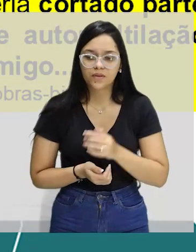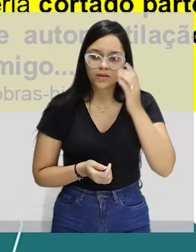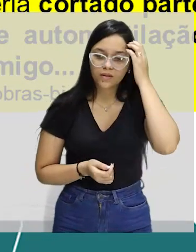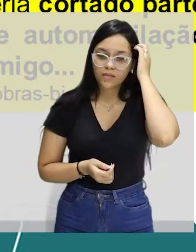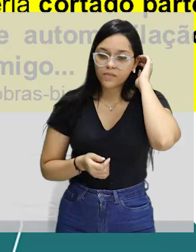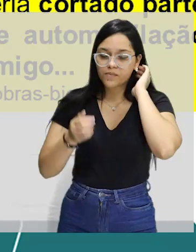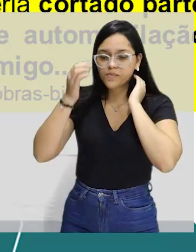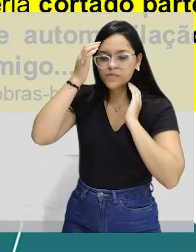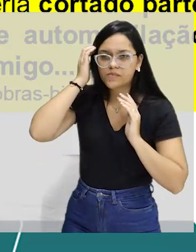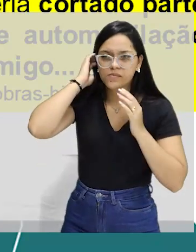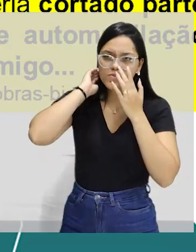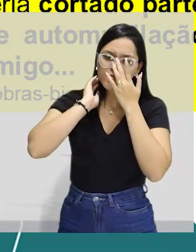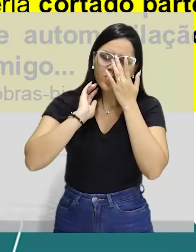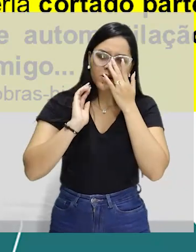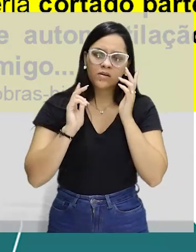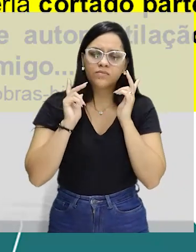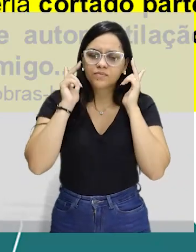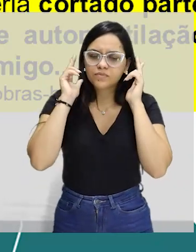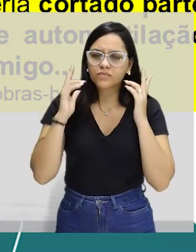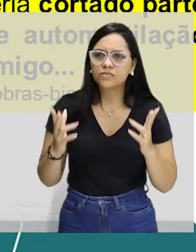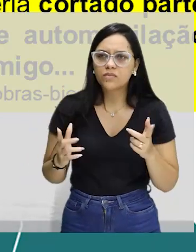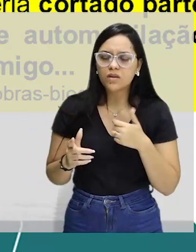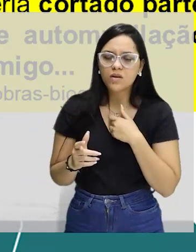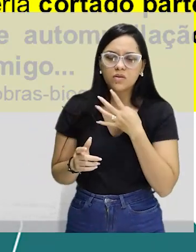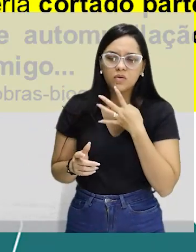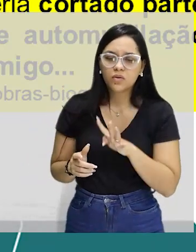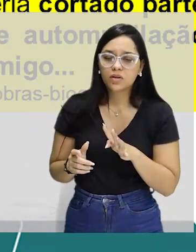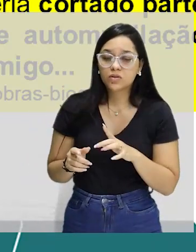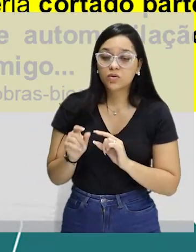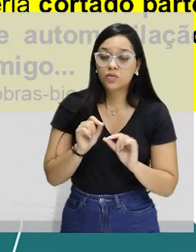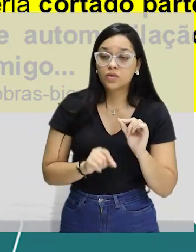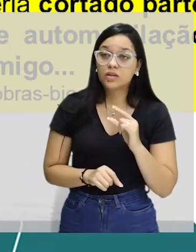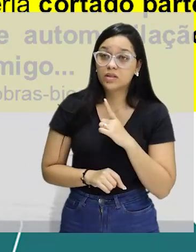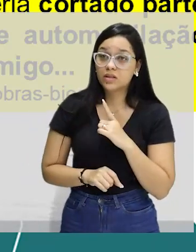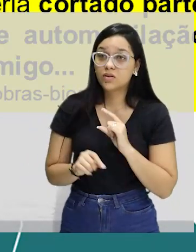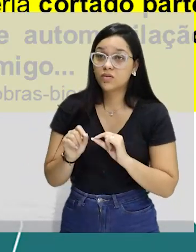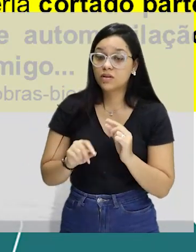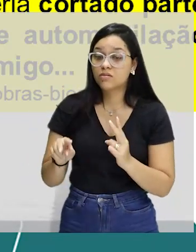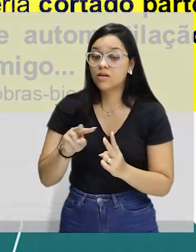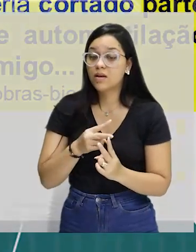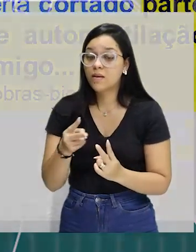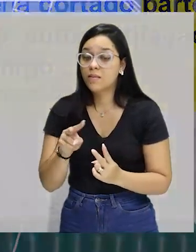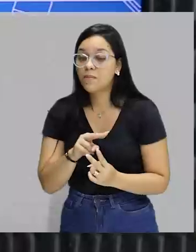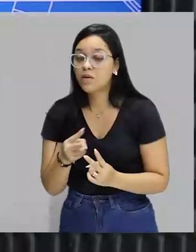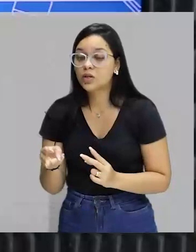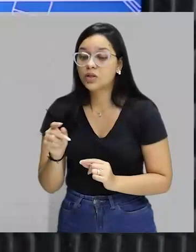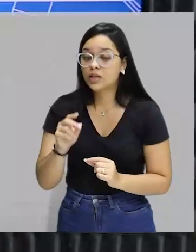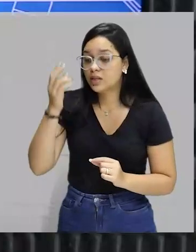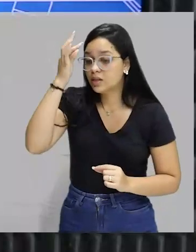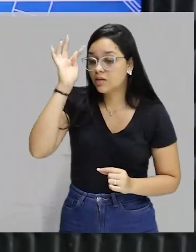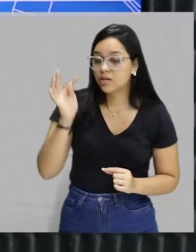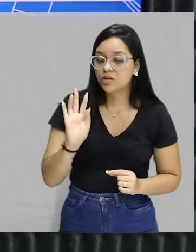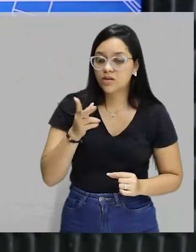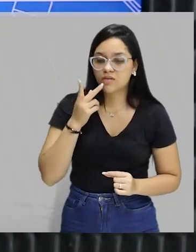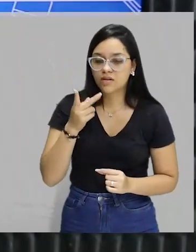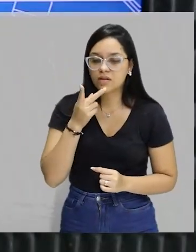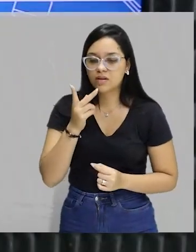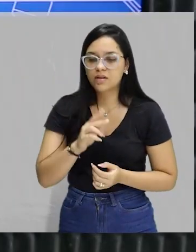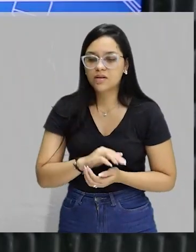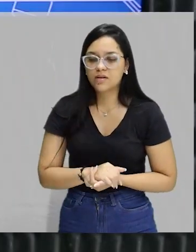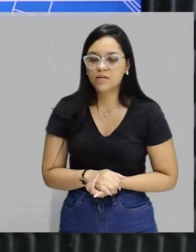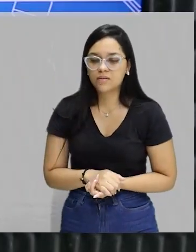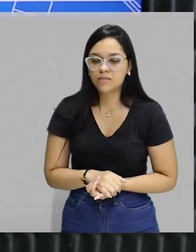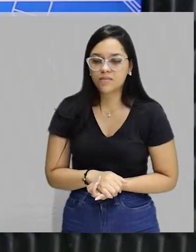Gogh. O professor Van Gogh cortou a orelha? Pois é, eu não conheço a história toda. O que eu tenho são hipóteses e teorias que foram levantadas. Por que ele